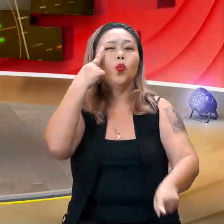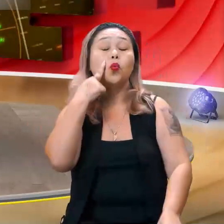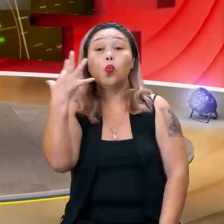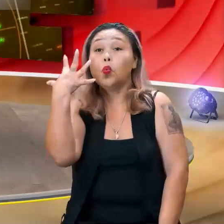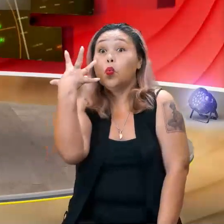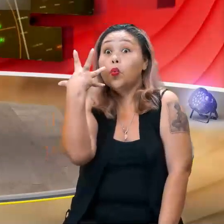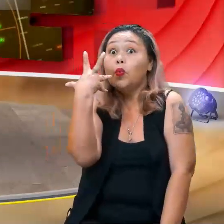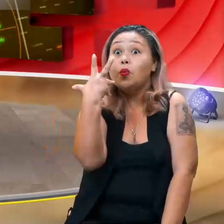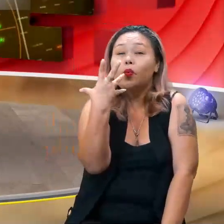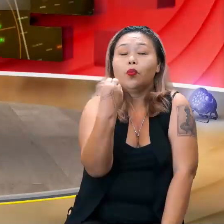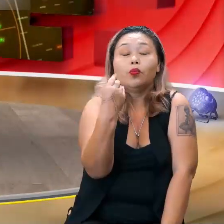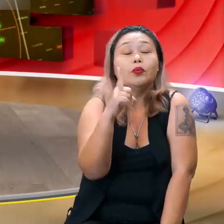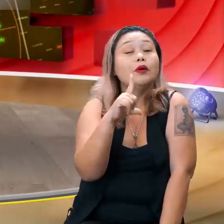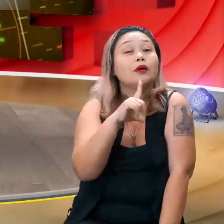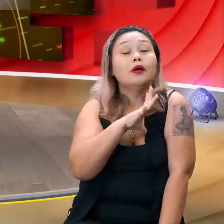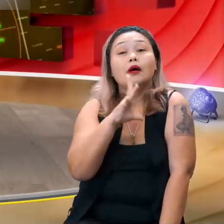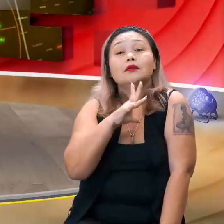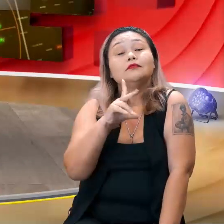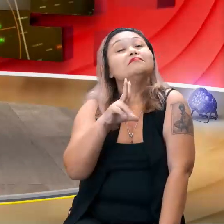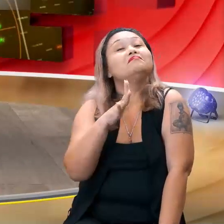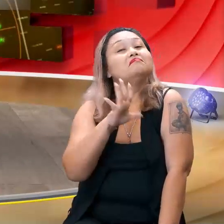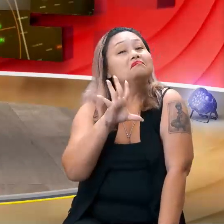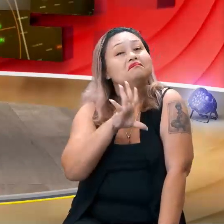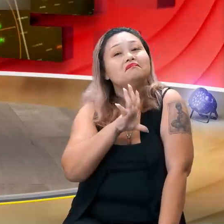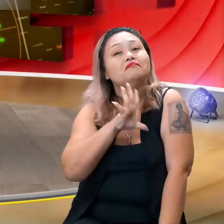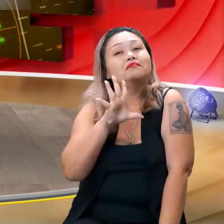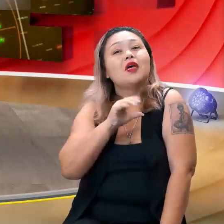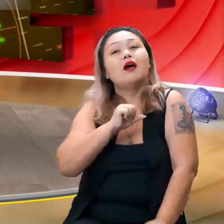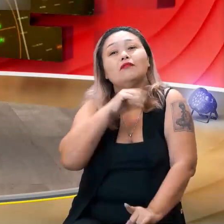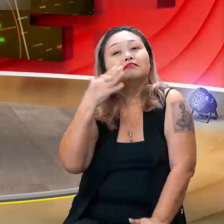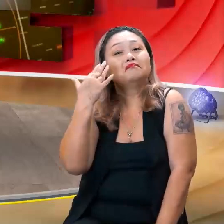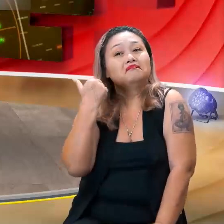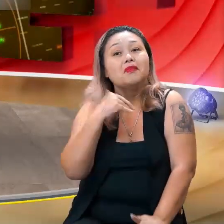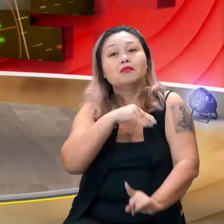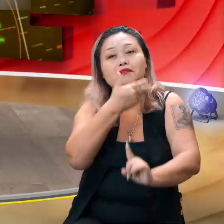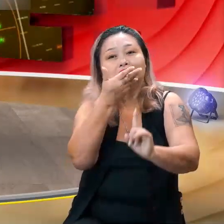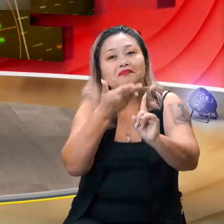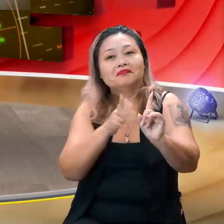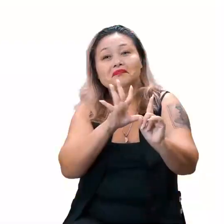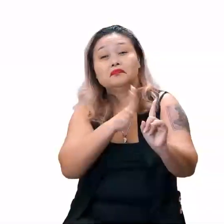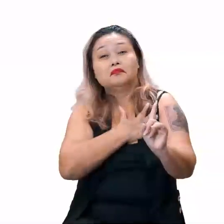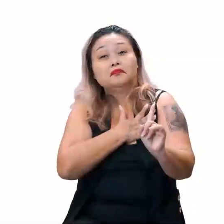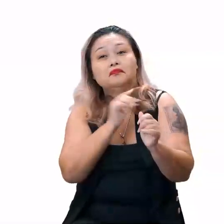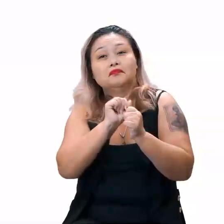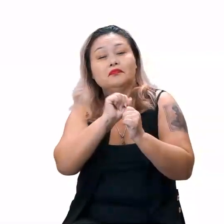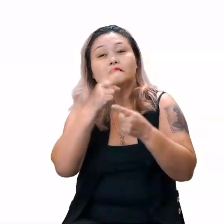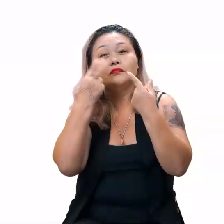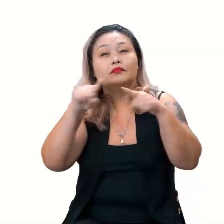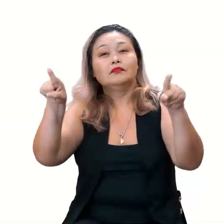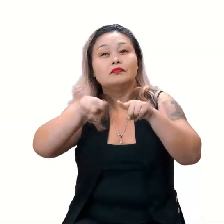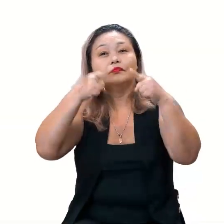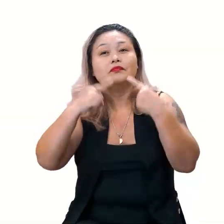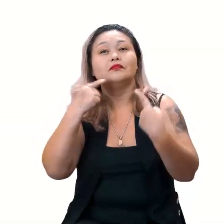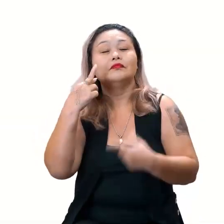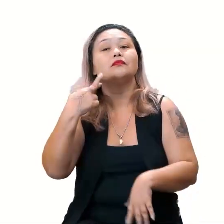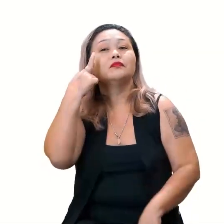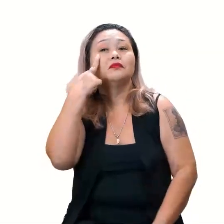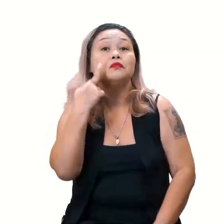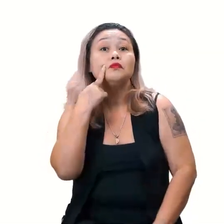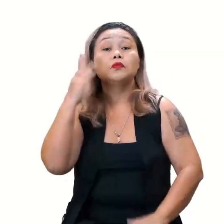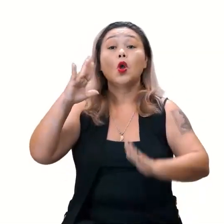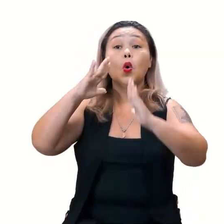né? Eu particularmente sou fã do hino de Rondônia. Certo? Então vamos verificar onde é a escola do dia? Olha